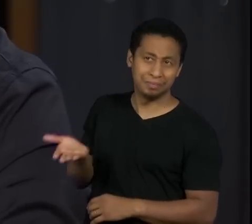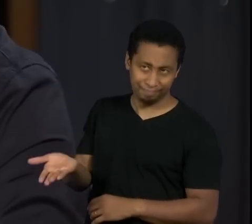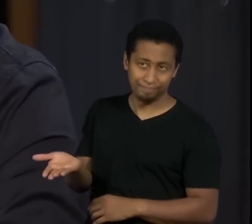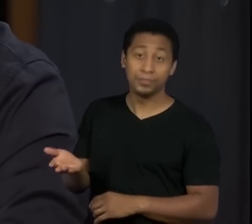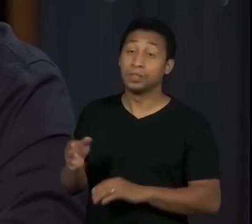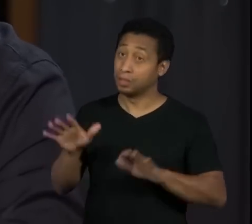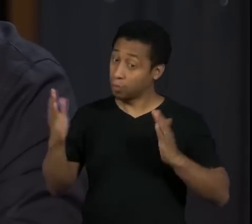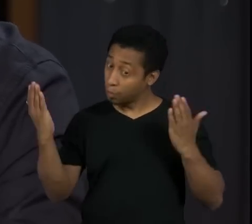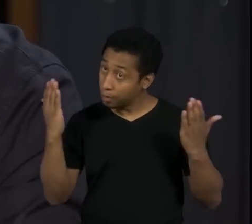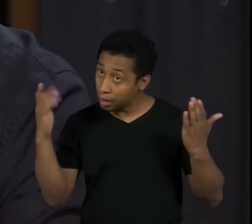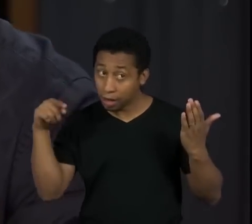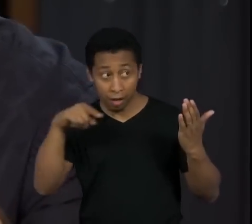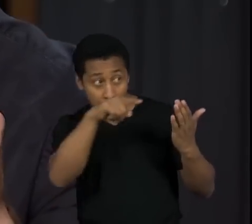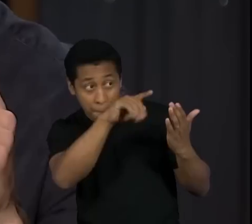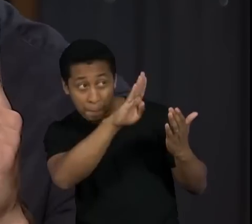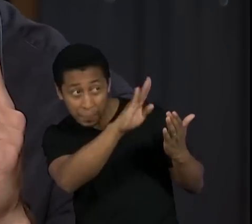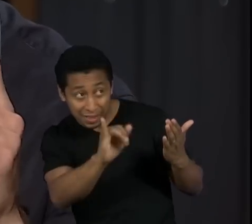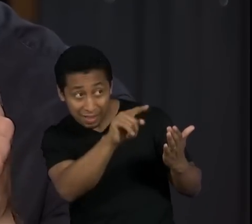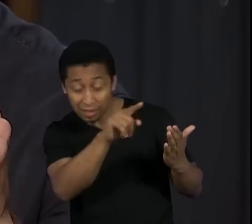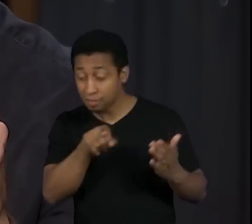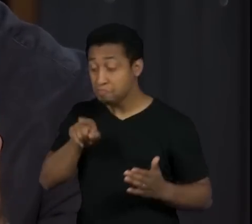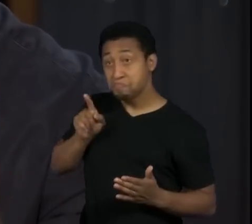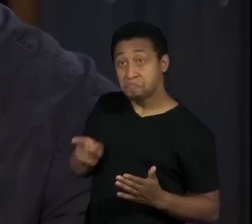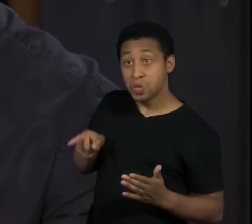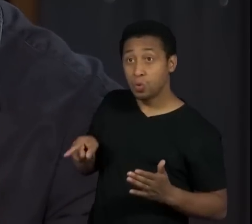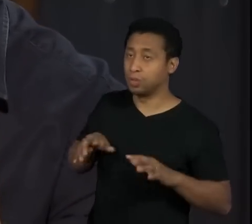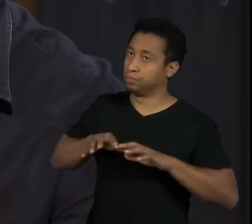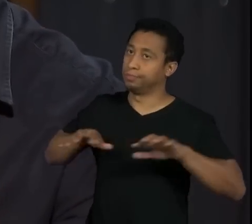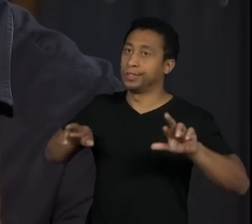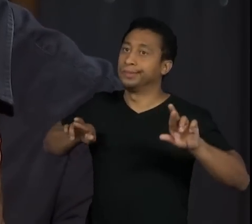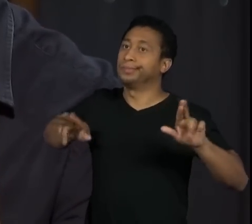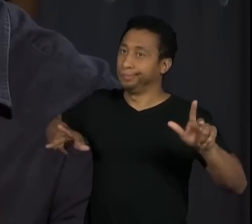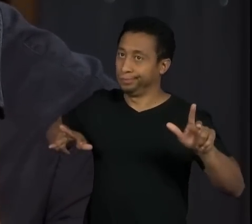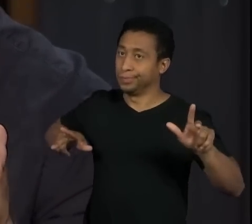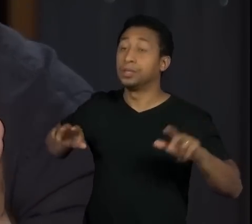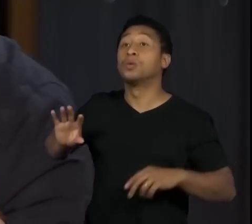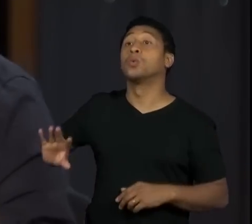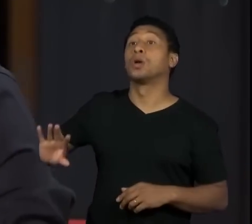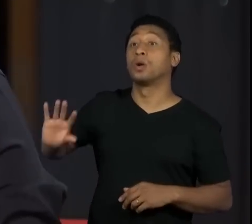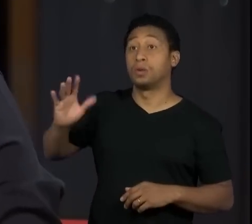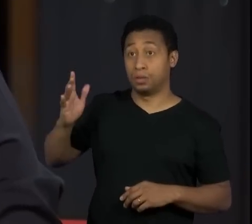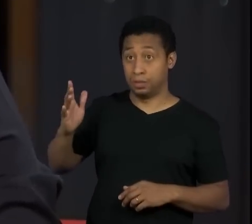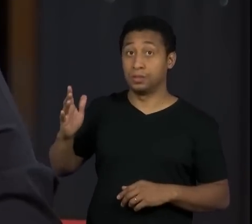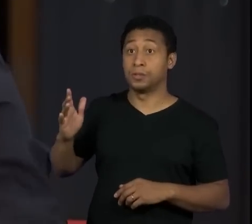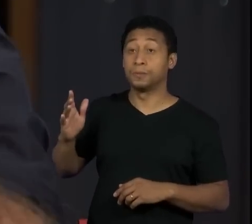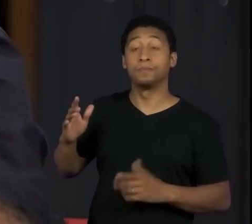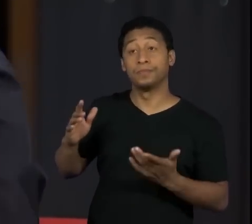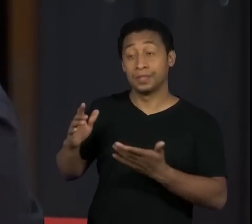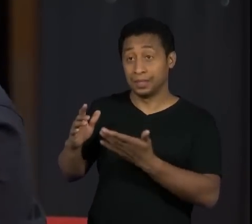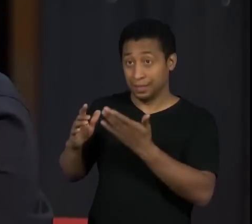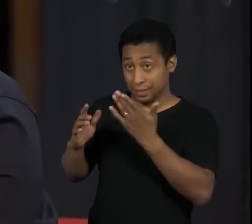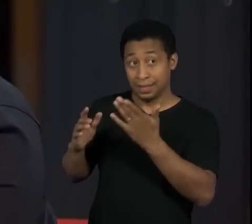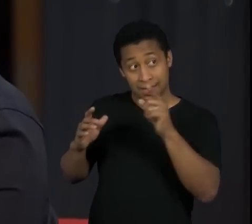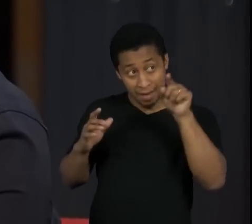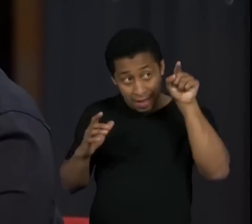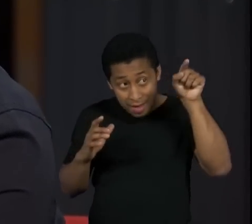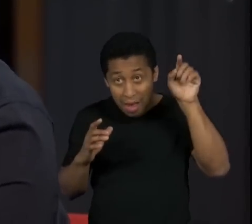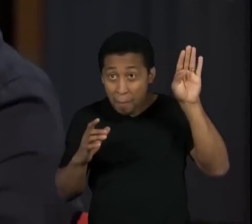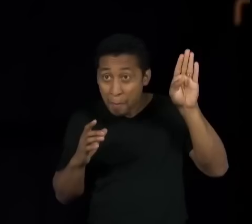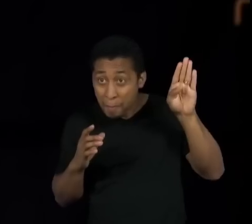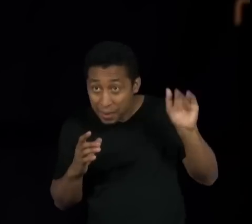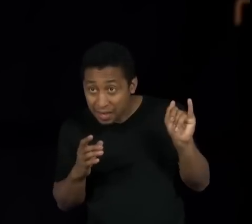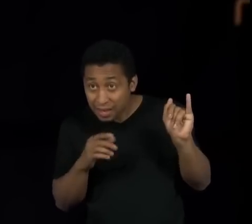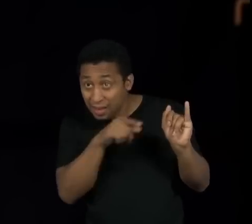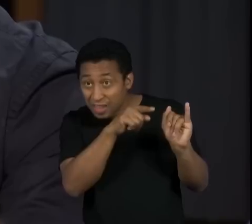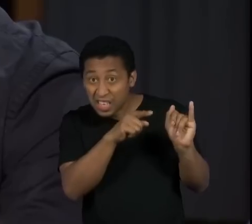a gente às vezes coloca, e ele se coloca como refém, como vítima do político. Não é. Ele é o quê?